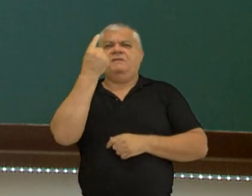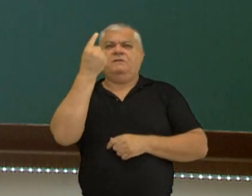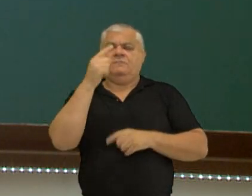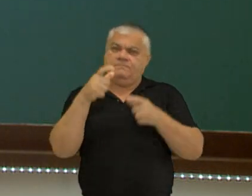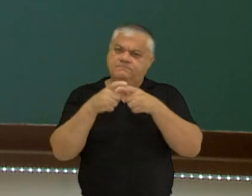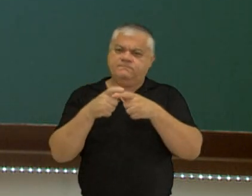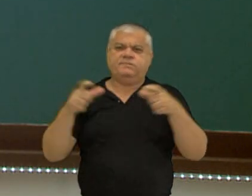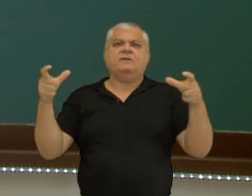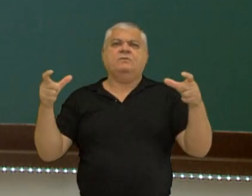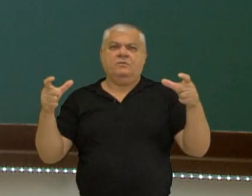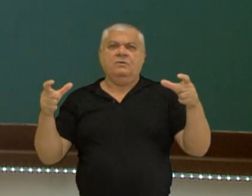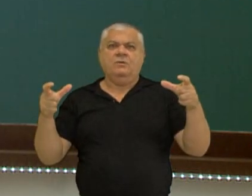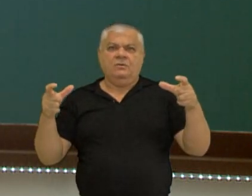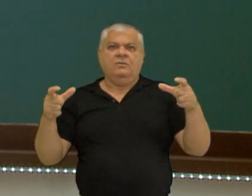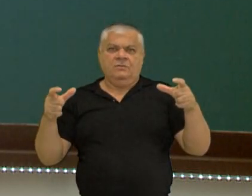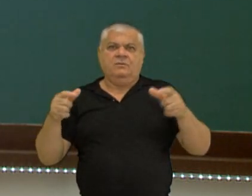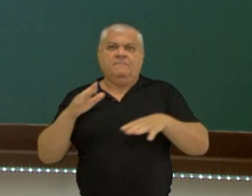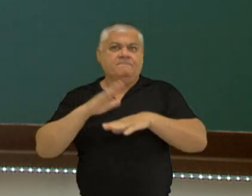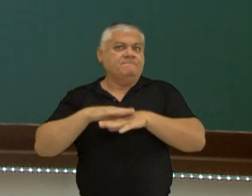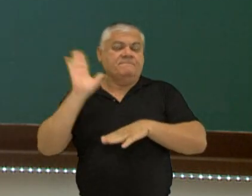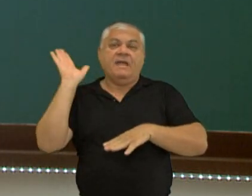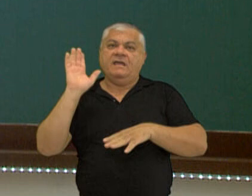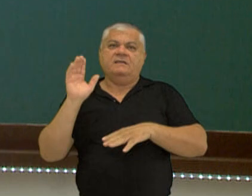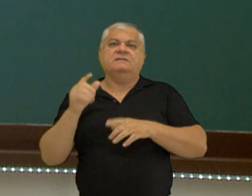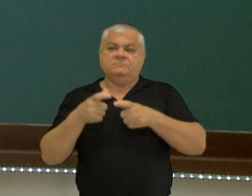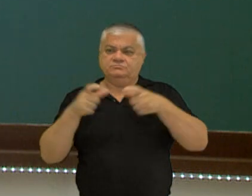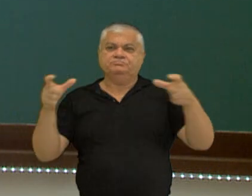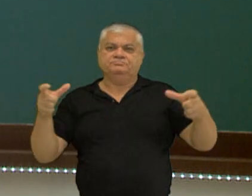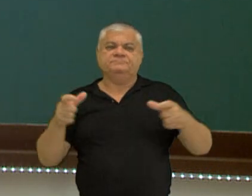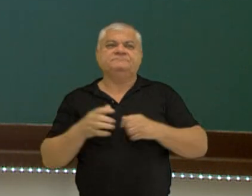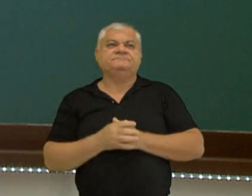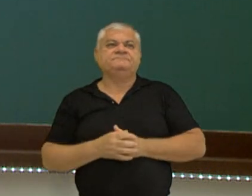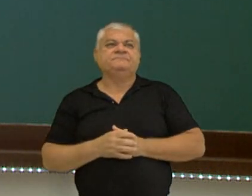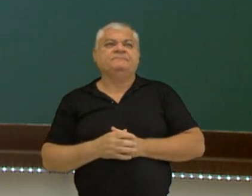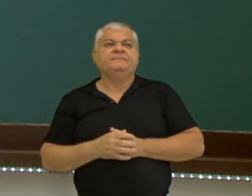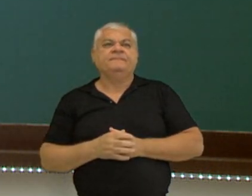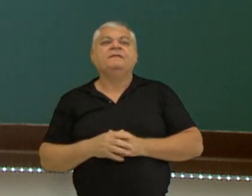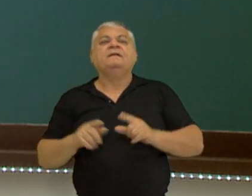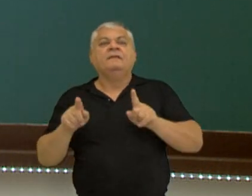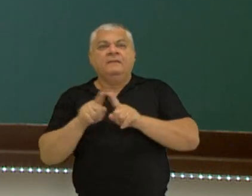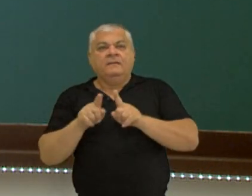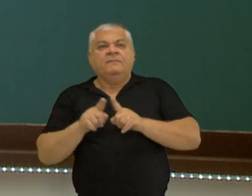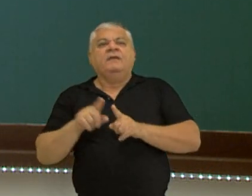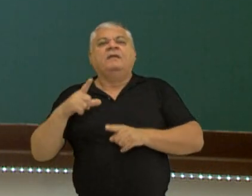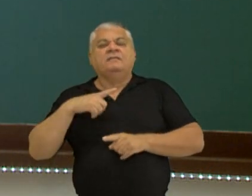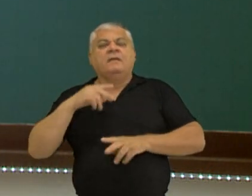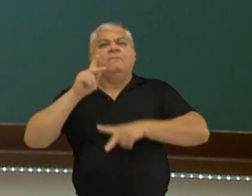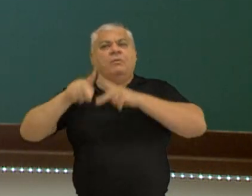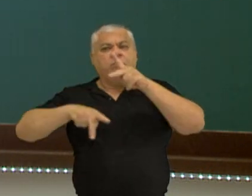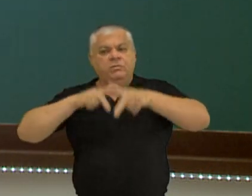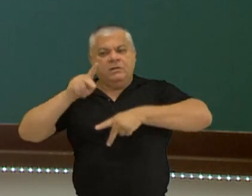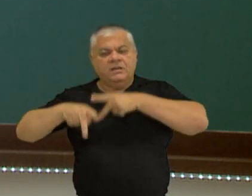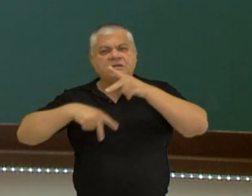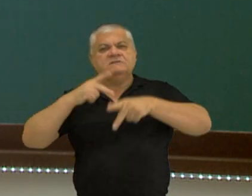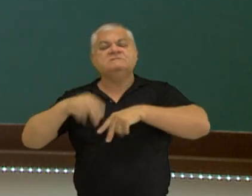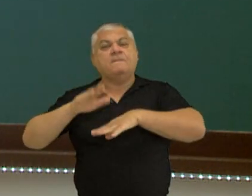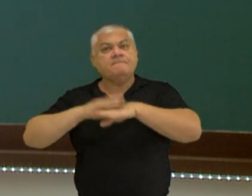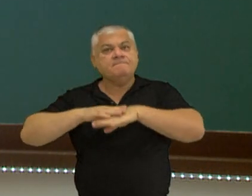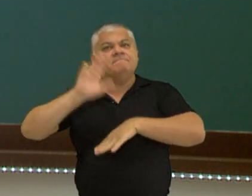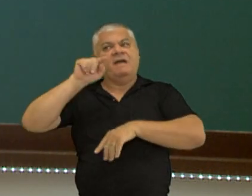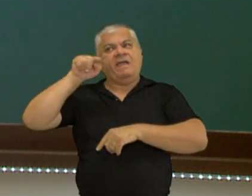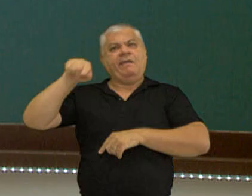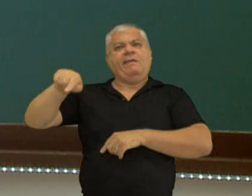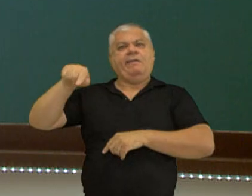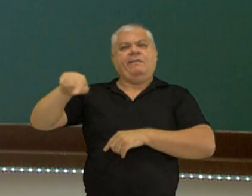É o primeiro continente em área, em tamanho do mundo. A maior concentração de população também